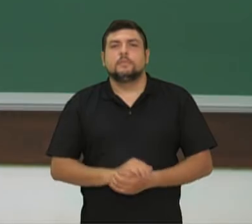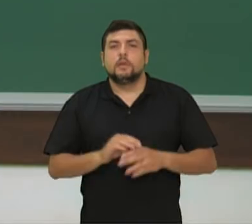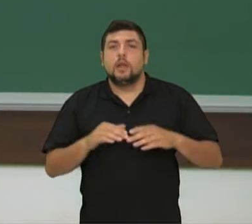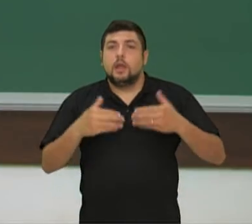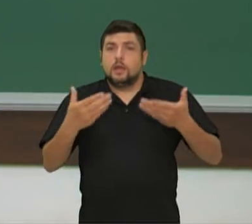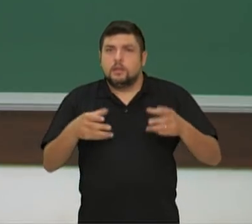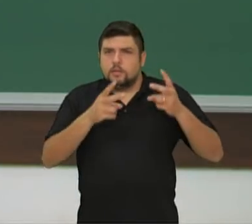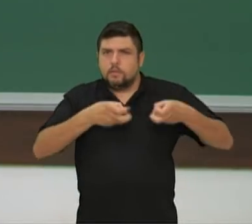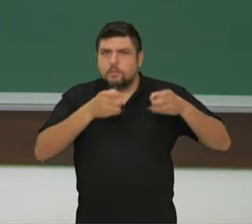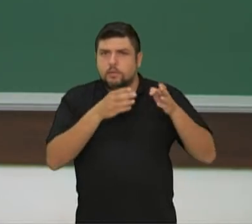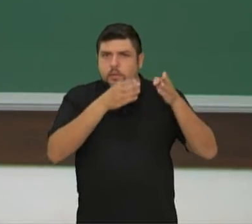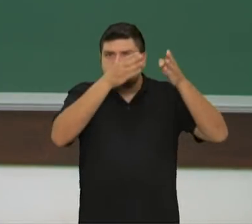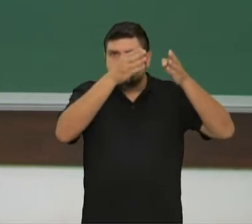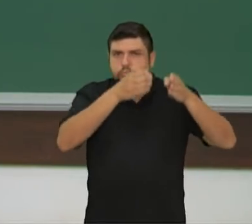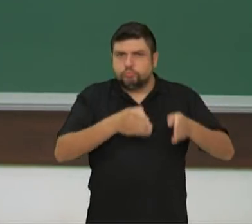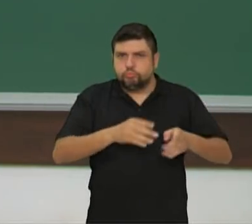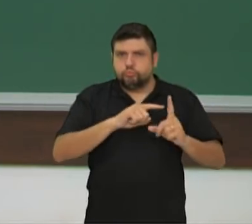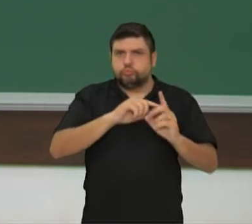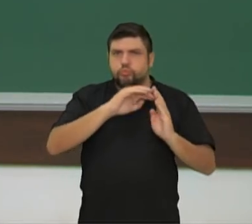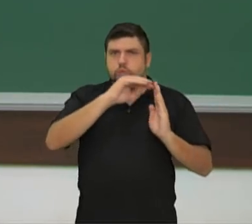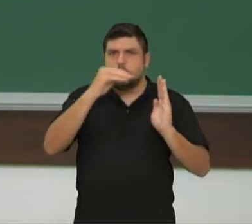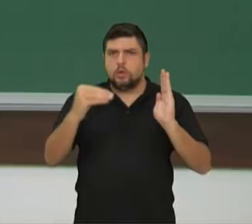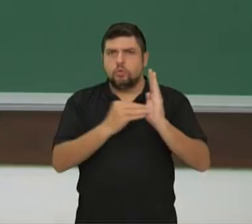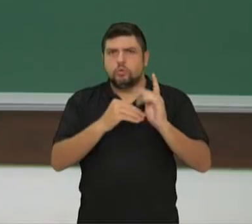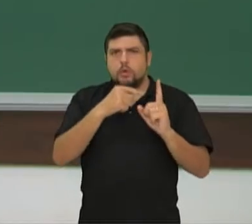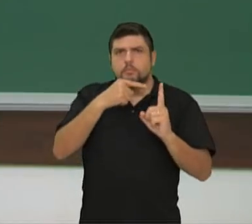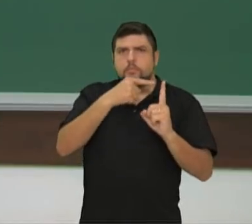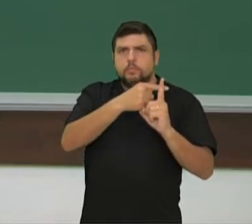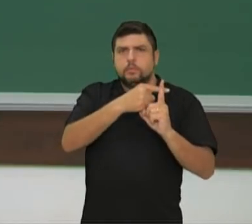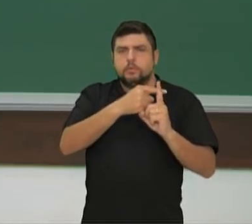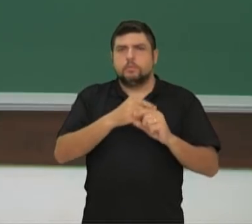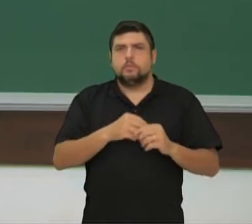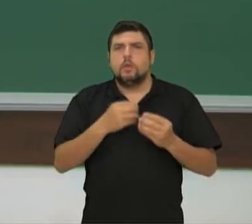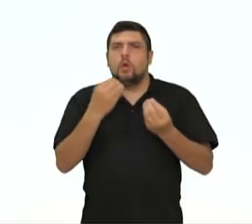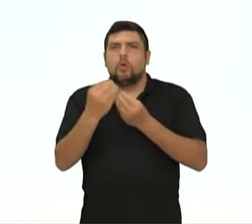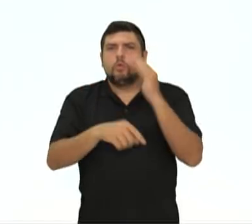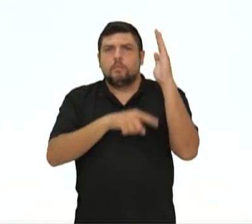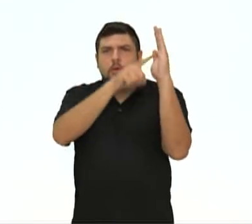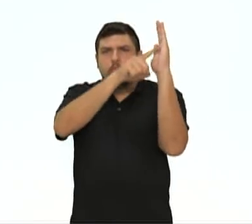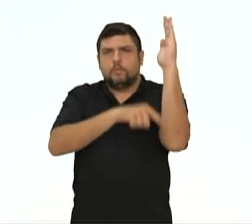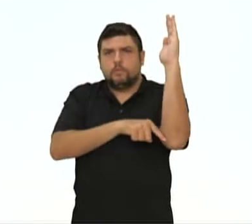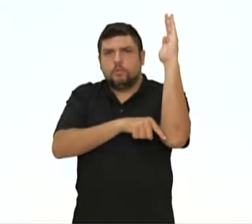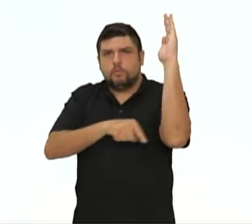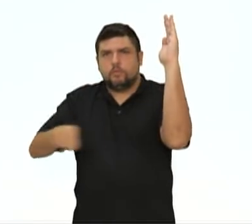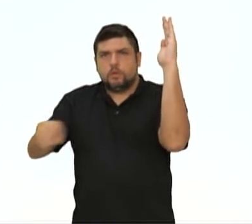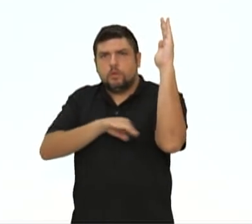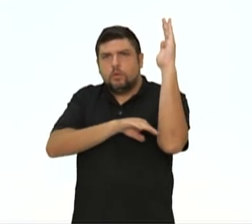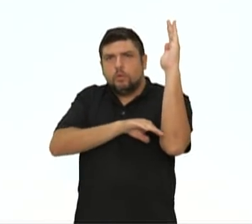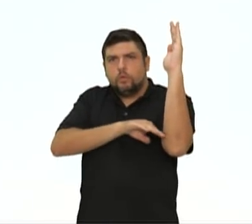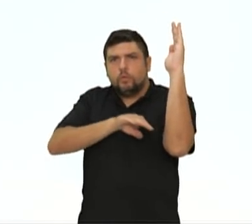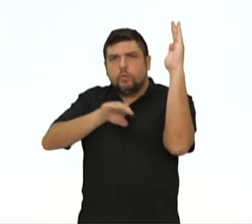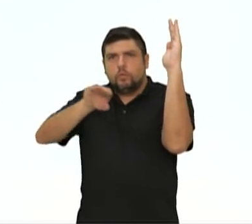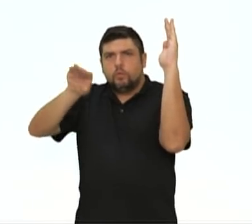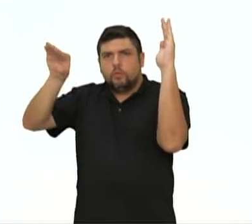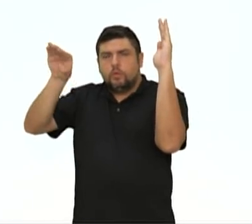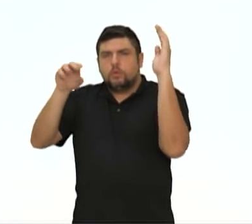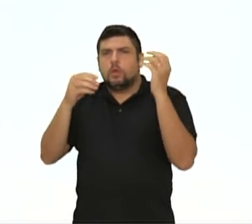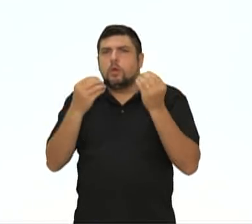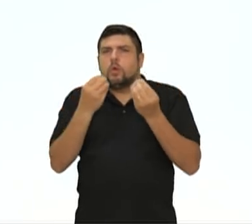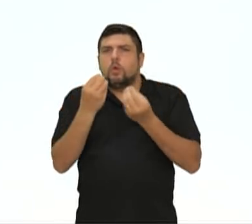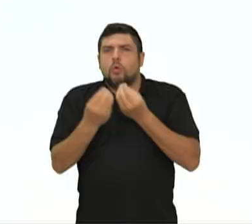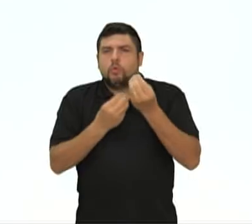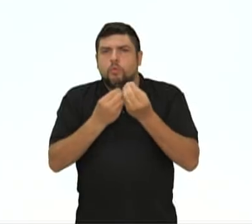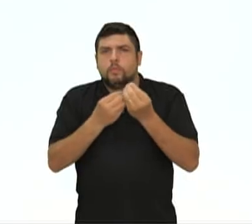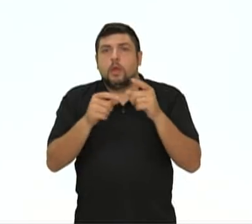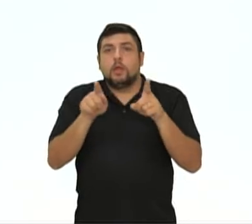E olha que interessante como que essa função se comporta no gráfico. Verifiquem de onde que ela está partindo, né? E qual a